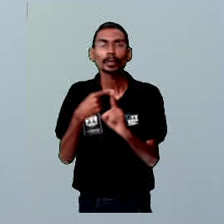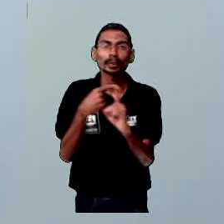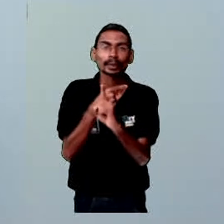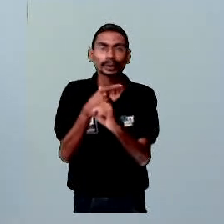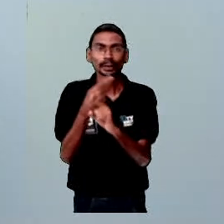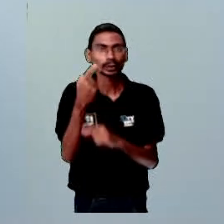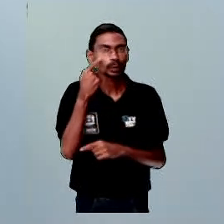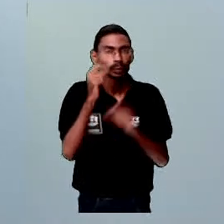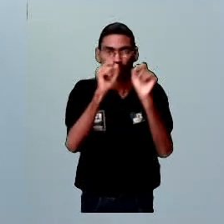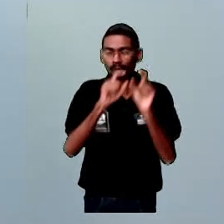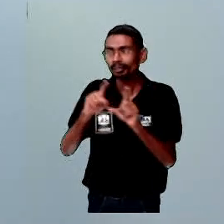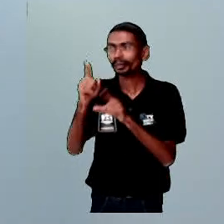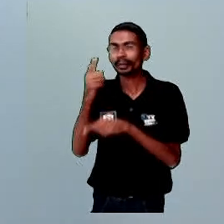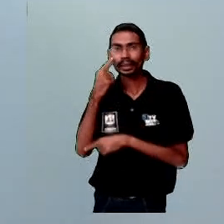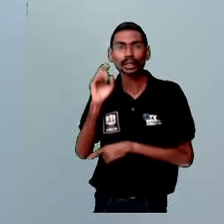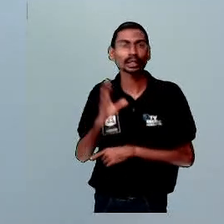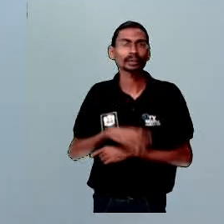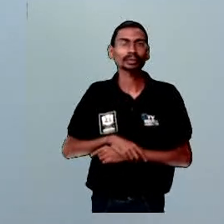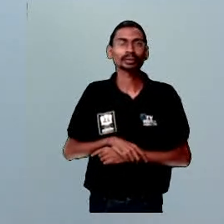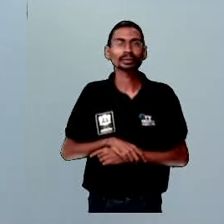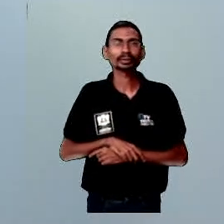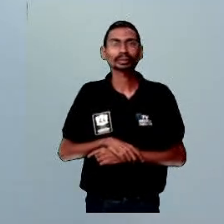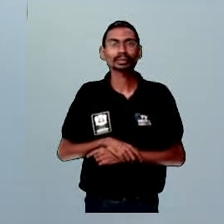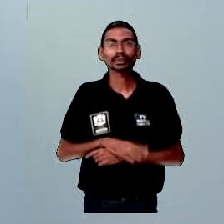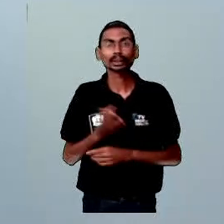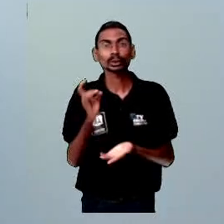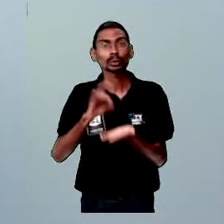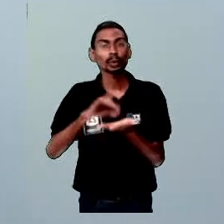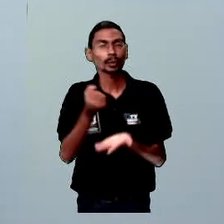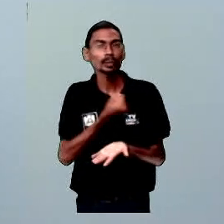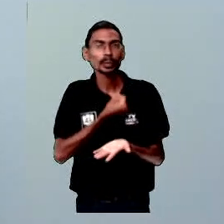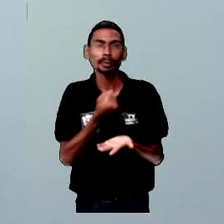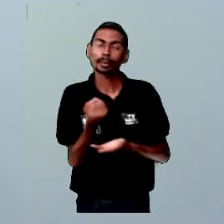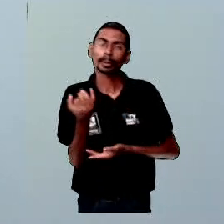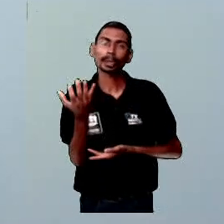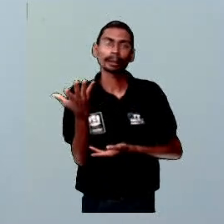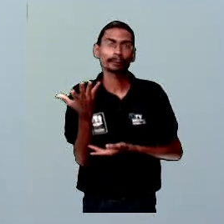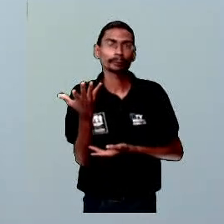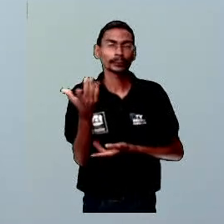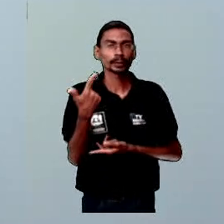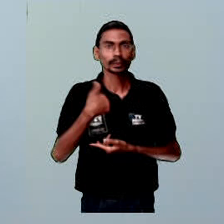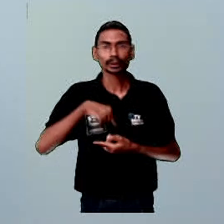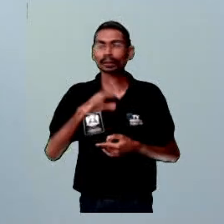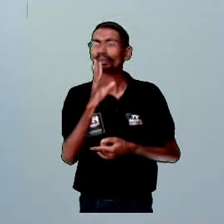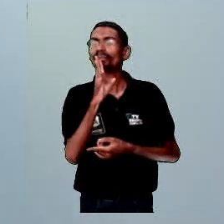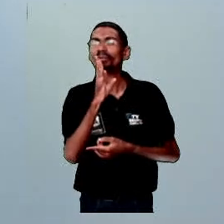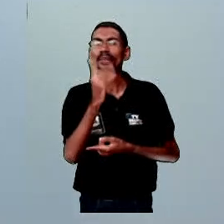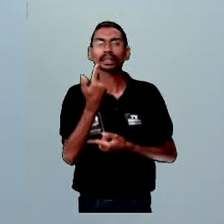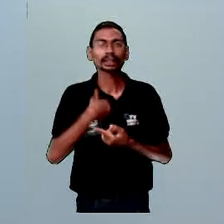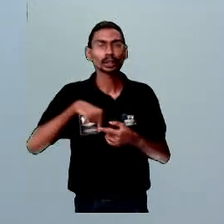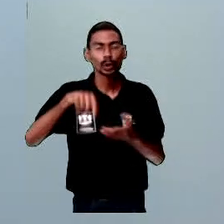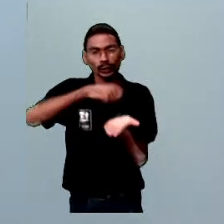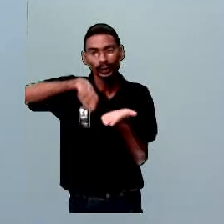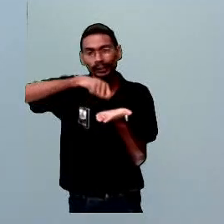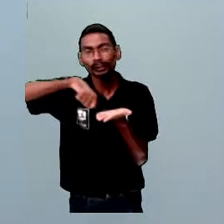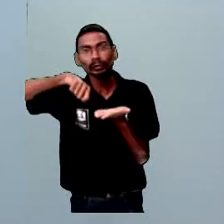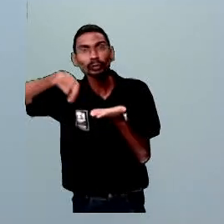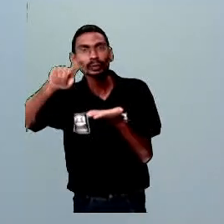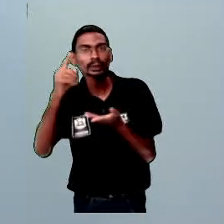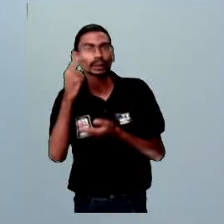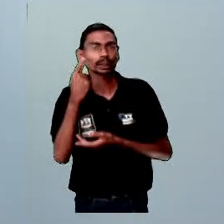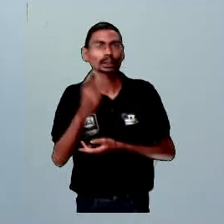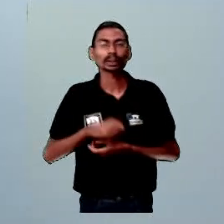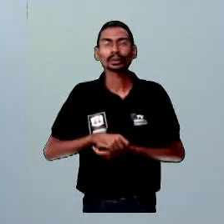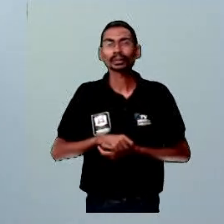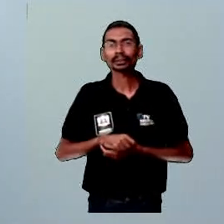falado antes, é a nossa origem, é o primeiro número natural que a gente conhece. E aí a gente consegue escrever aquele conjunto verdinho que está ali em